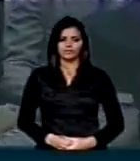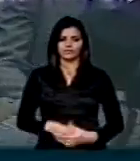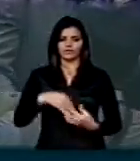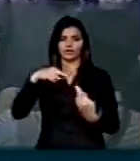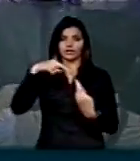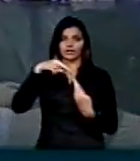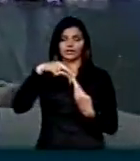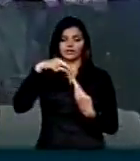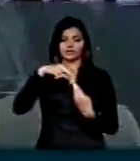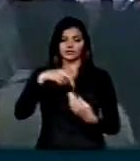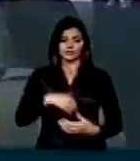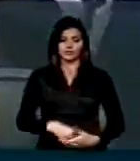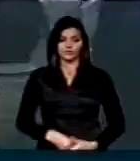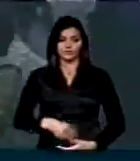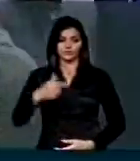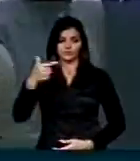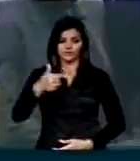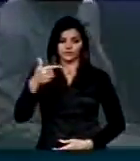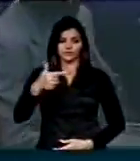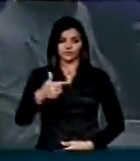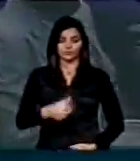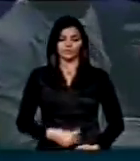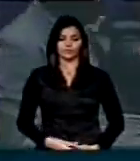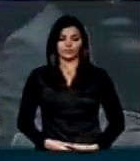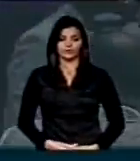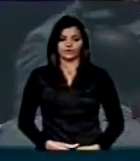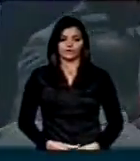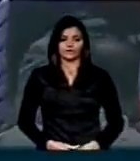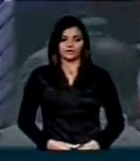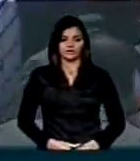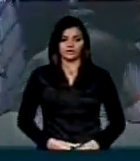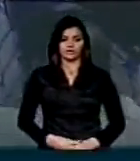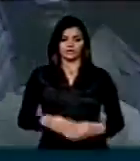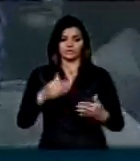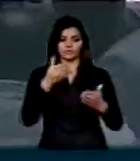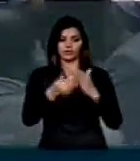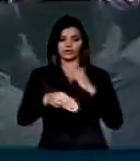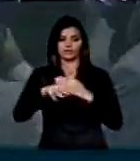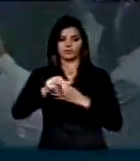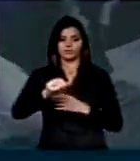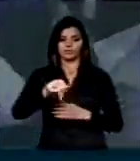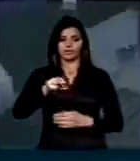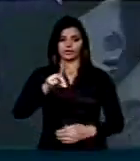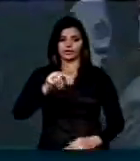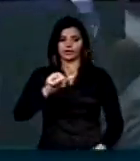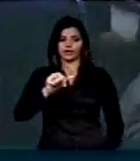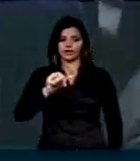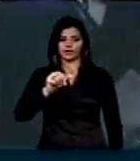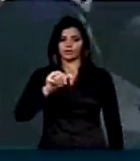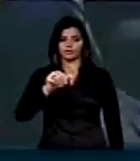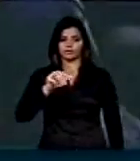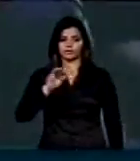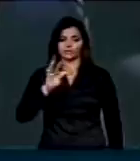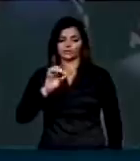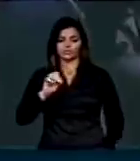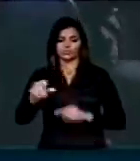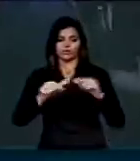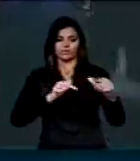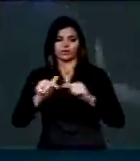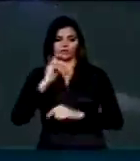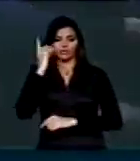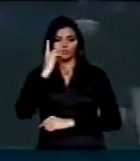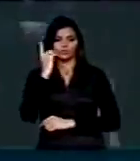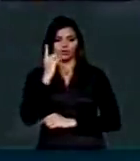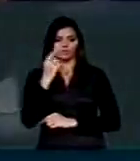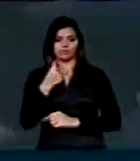inciso 2º, que perderá o mandato o deputado cujo procedimento for